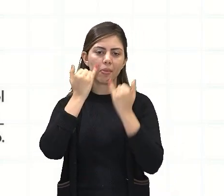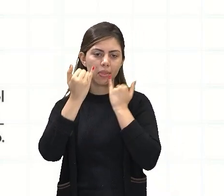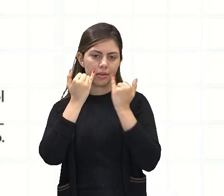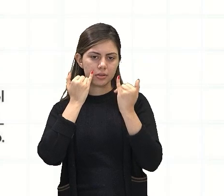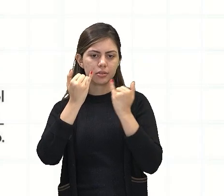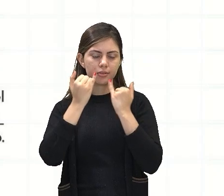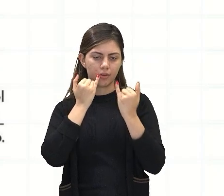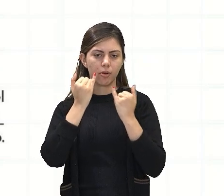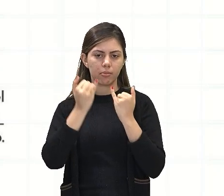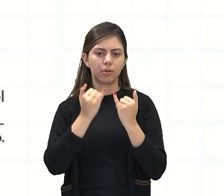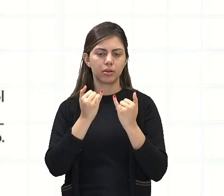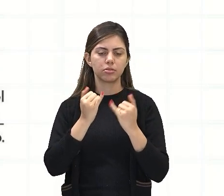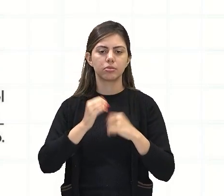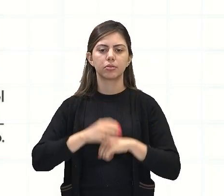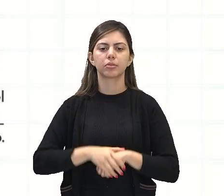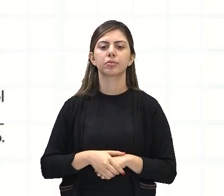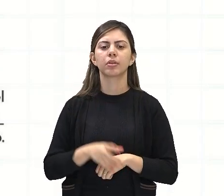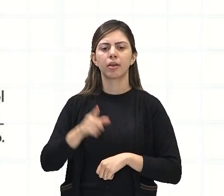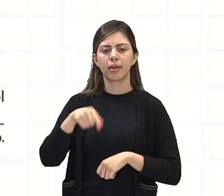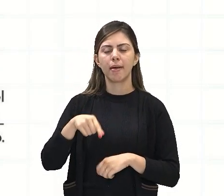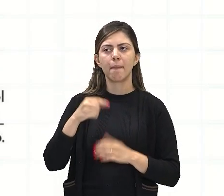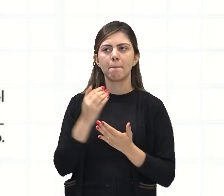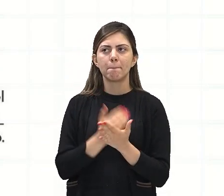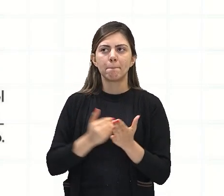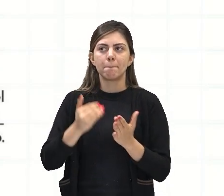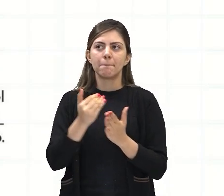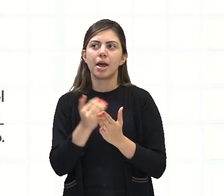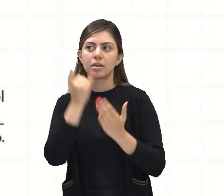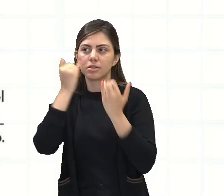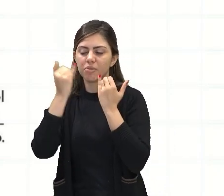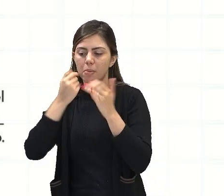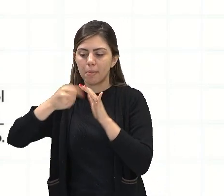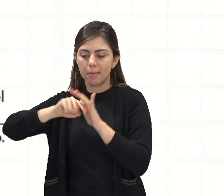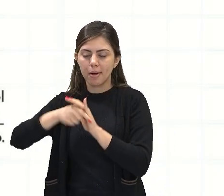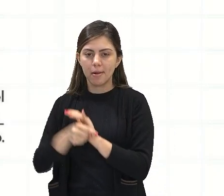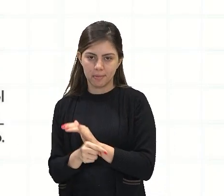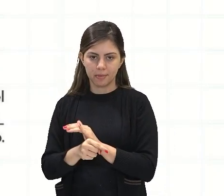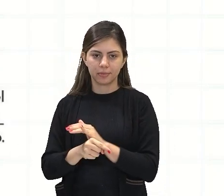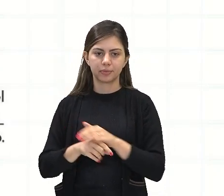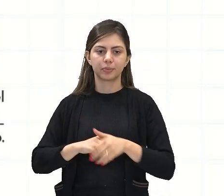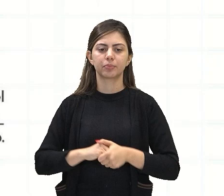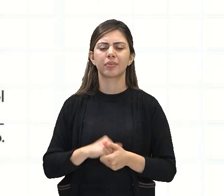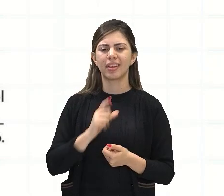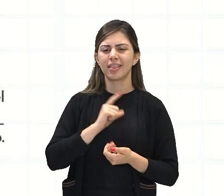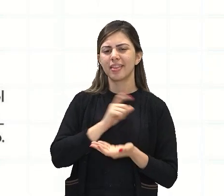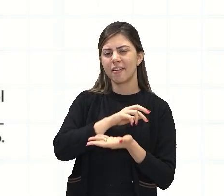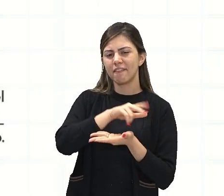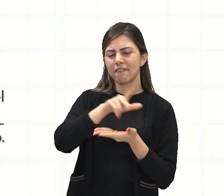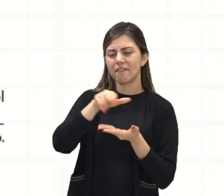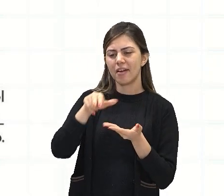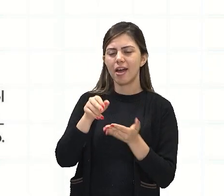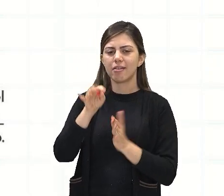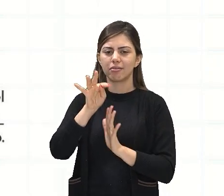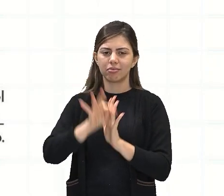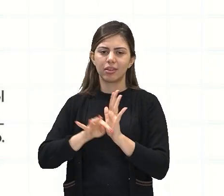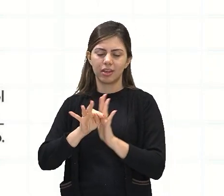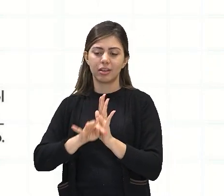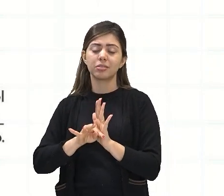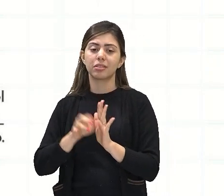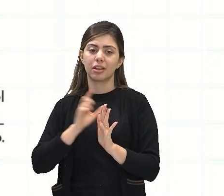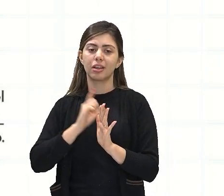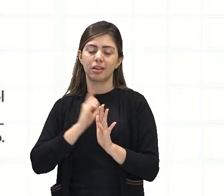de maneira um pouco mais aprofundada. E aí nós temos diversos textos que se